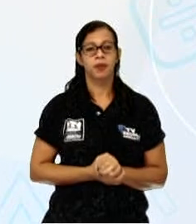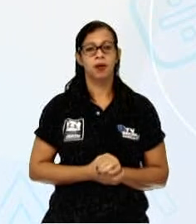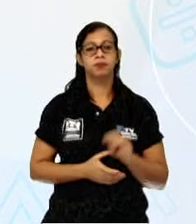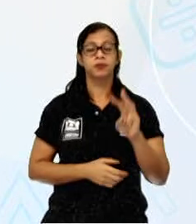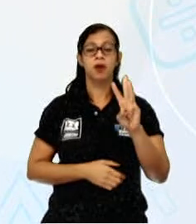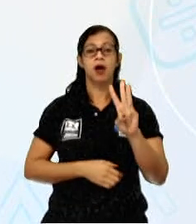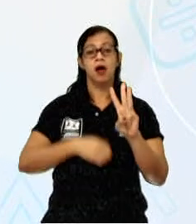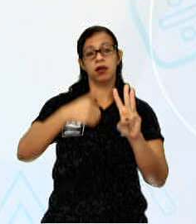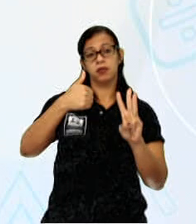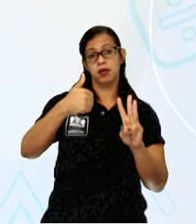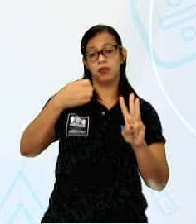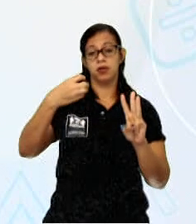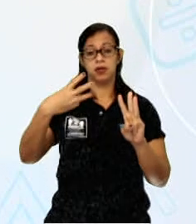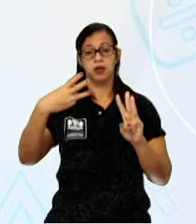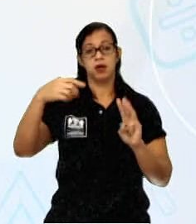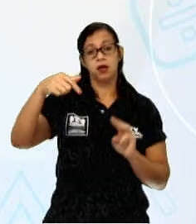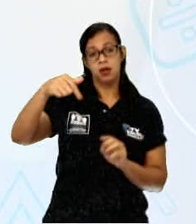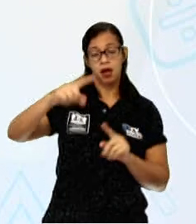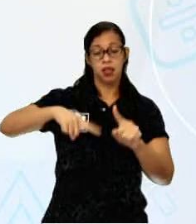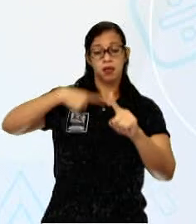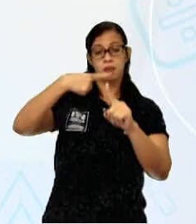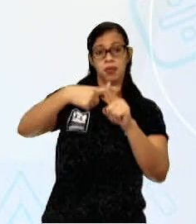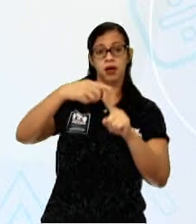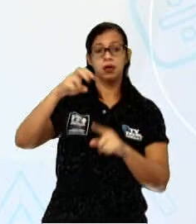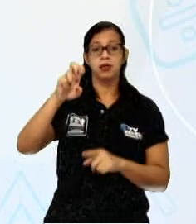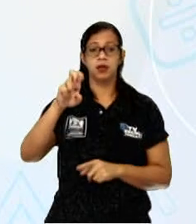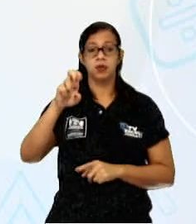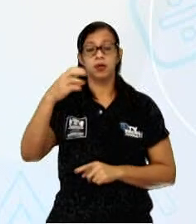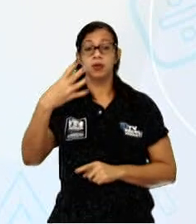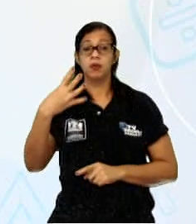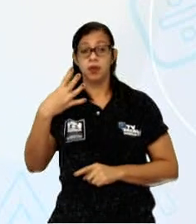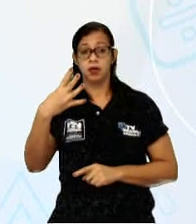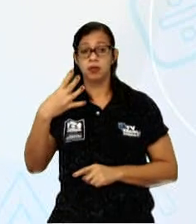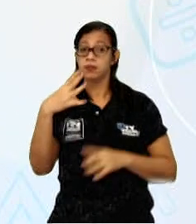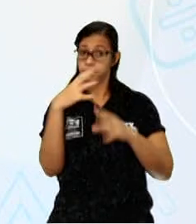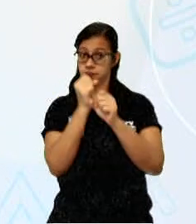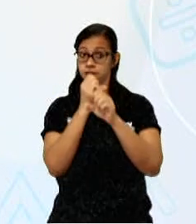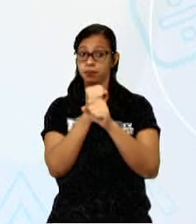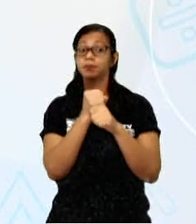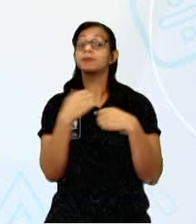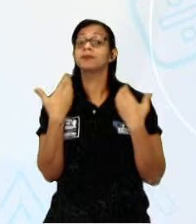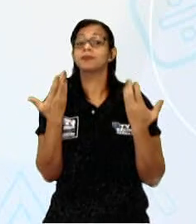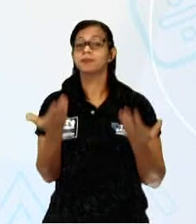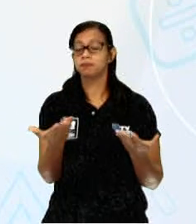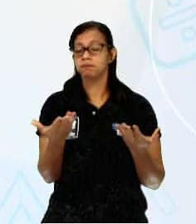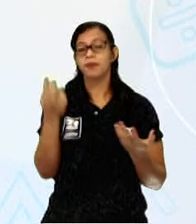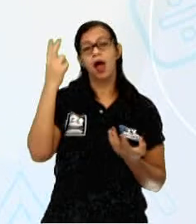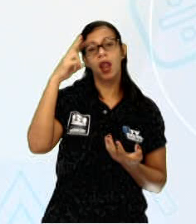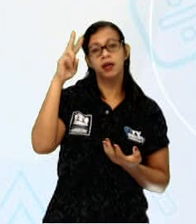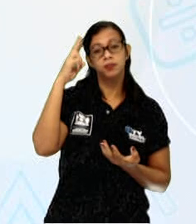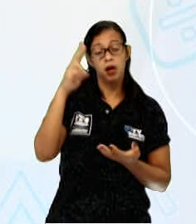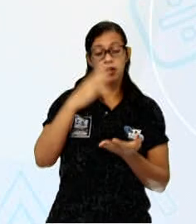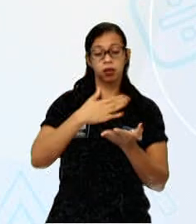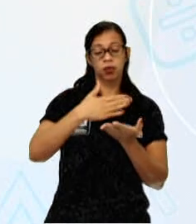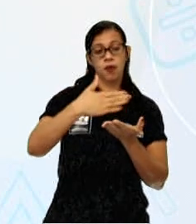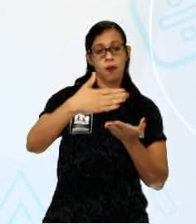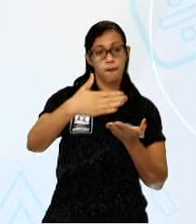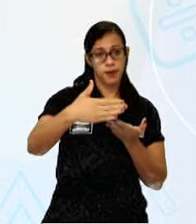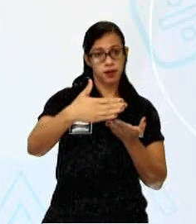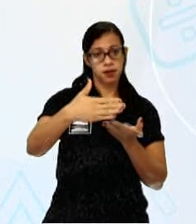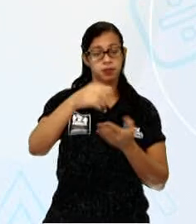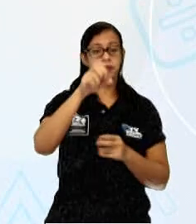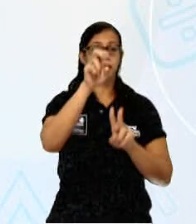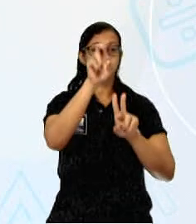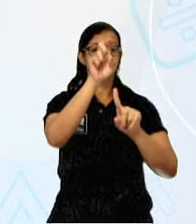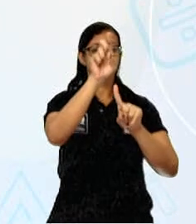137 mais 54 = vamos resolver a operação Olha lá lembrando sempre que começar da Ordem da